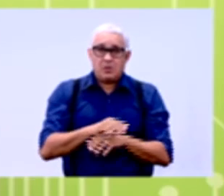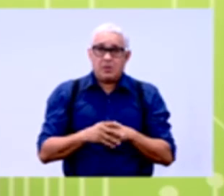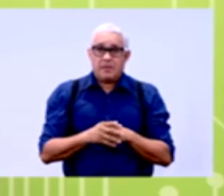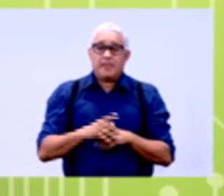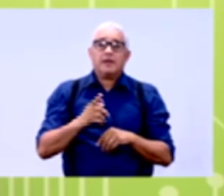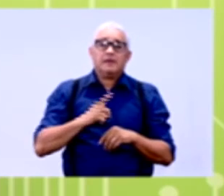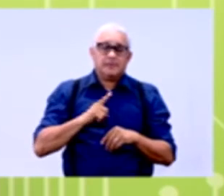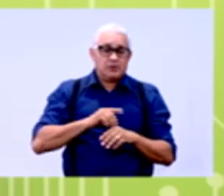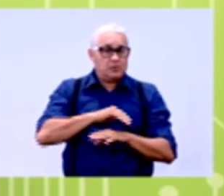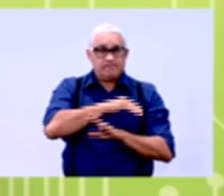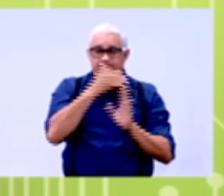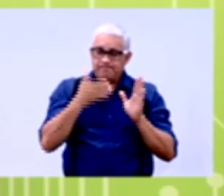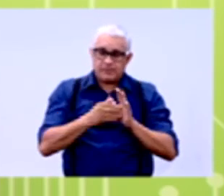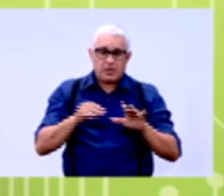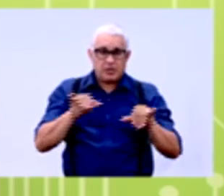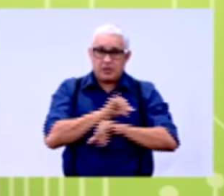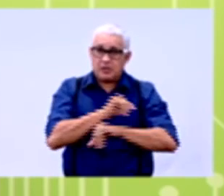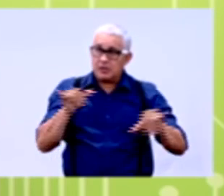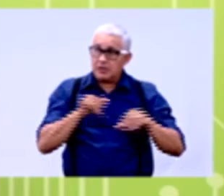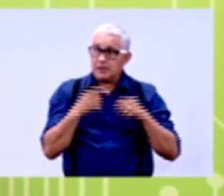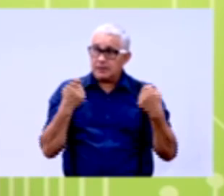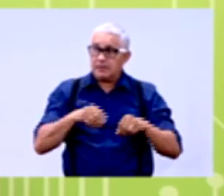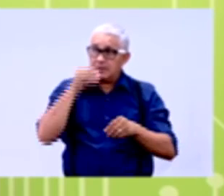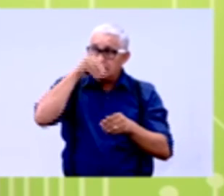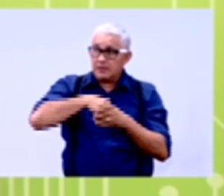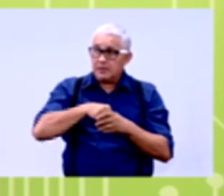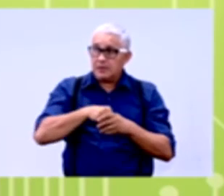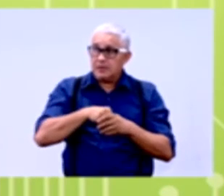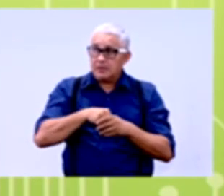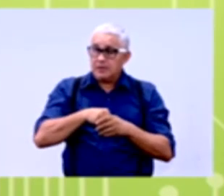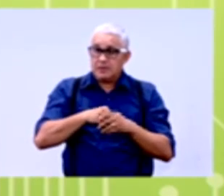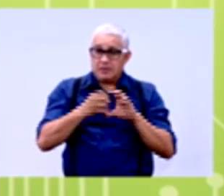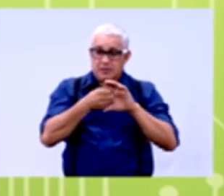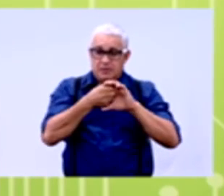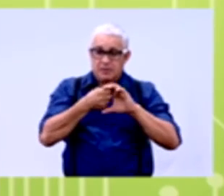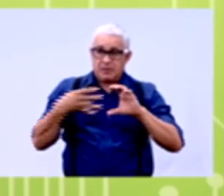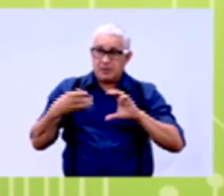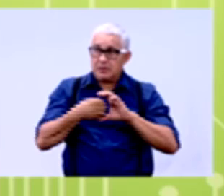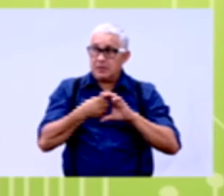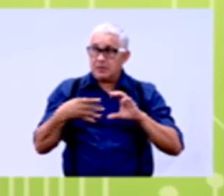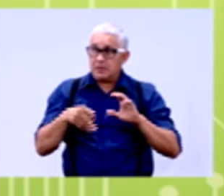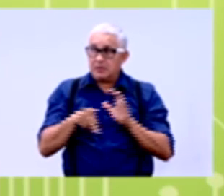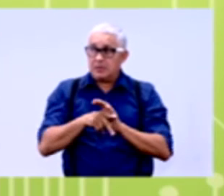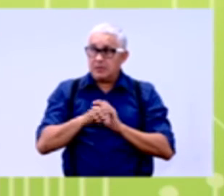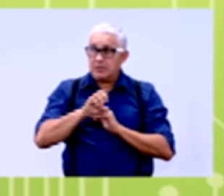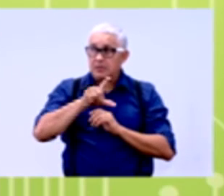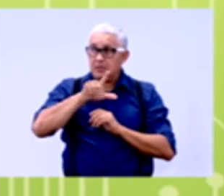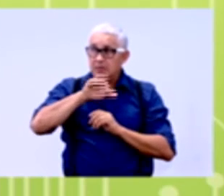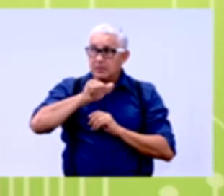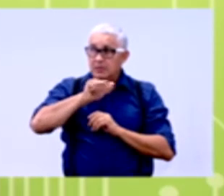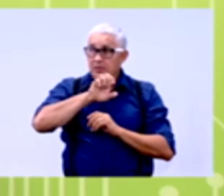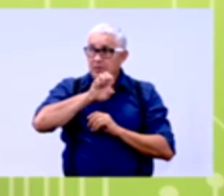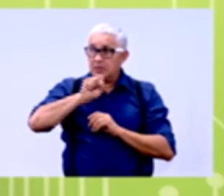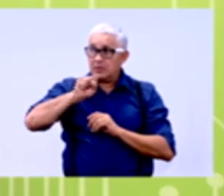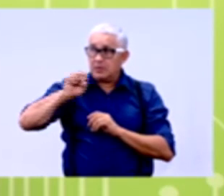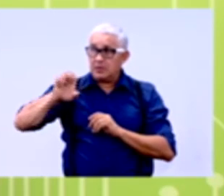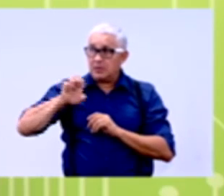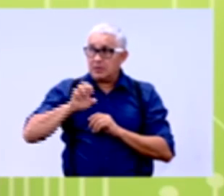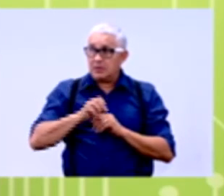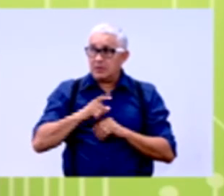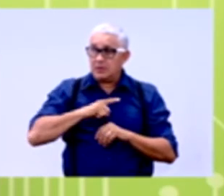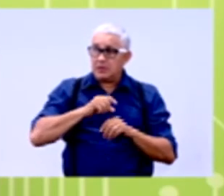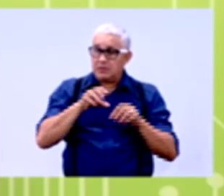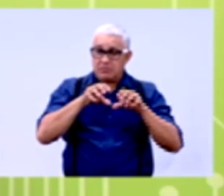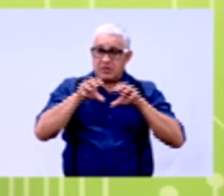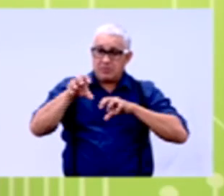ela ter todas as informações necessárias que a caracterizem. Então, eu tendo todas as classes bem